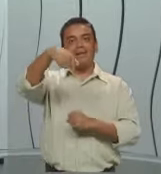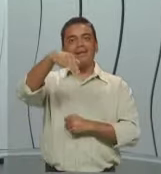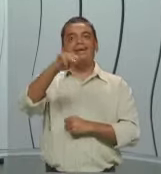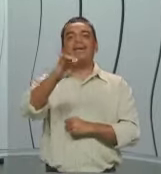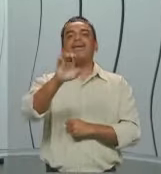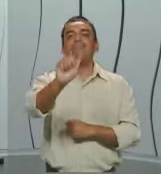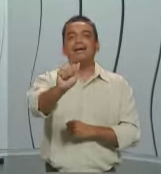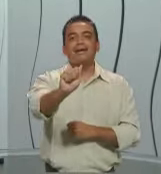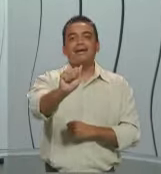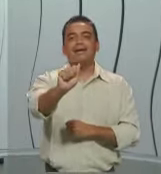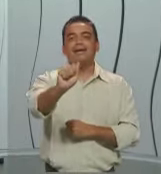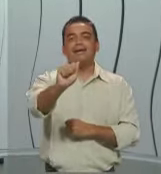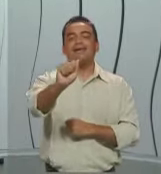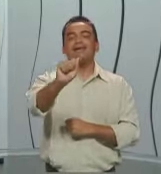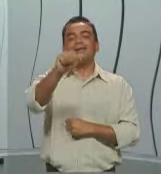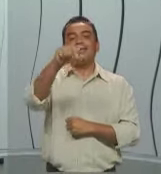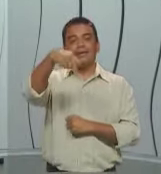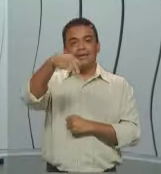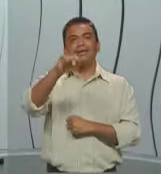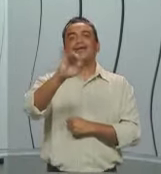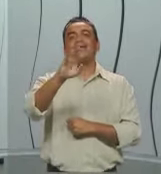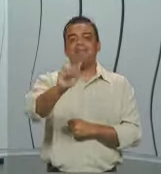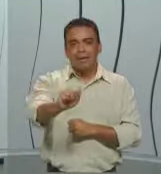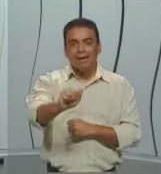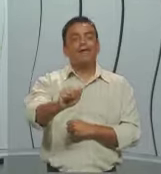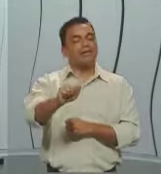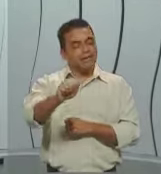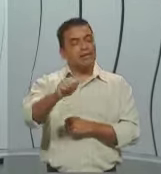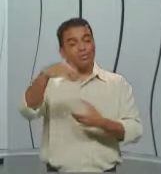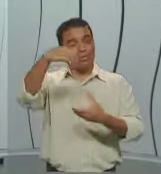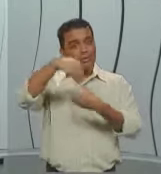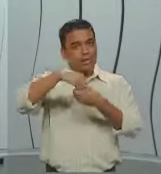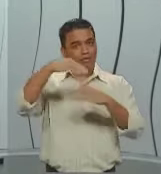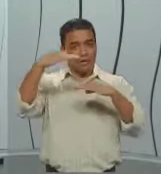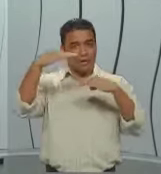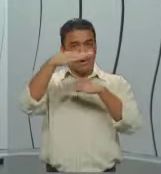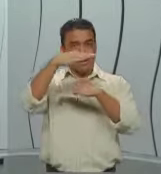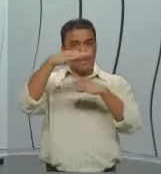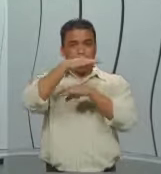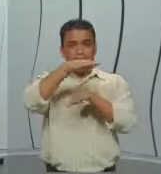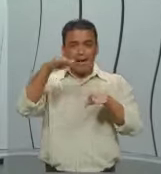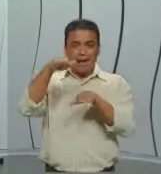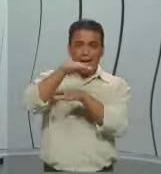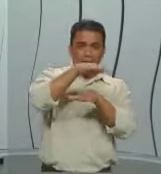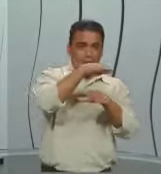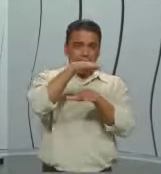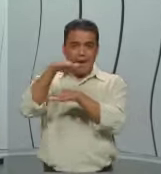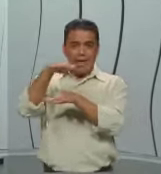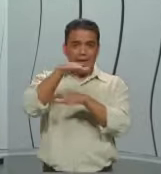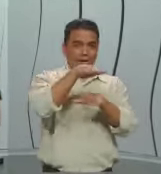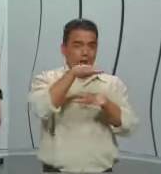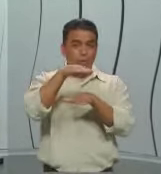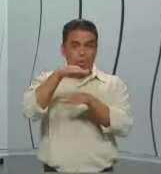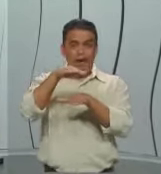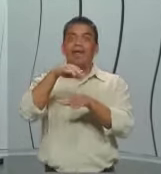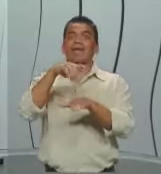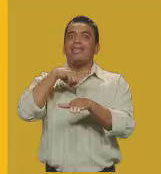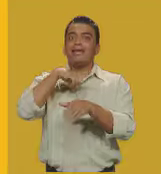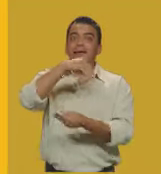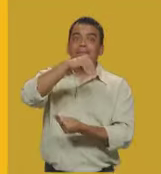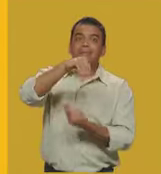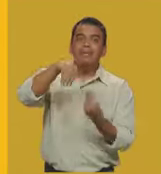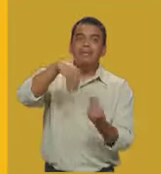só para a gente voltar aqui e ir explicando o amperímetro dentro do circuito paralelo, né? E, finalmente, nós temos o circuito misto. Um